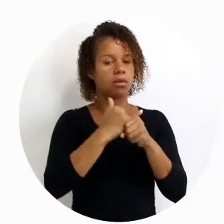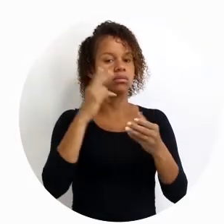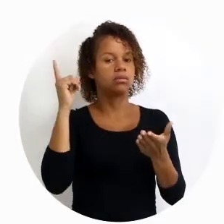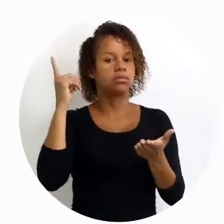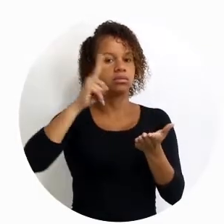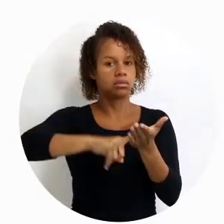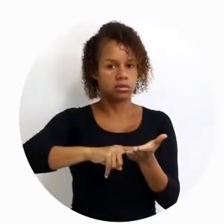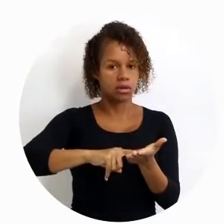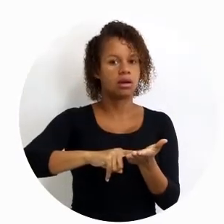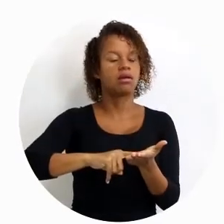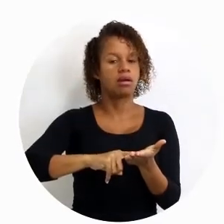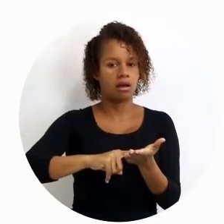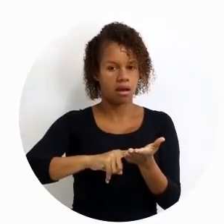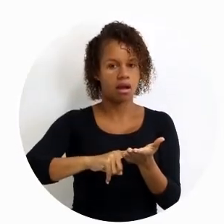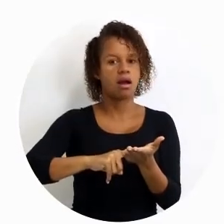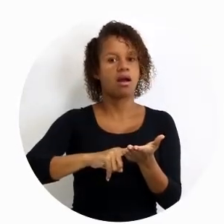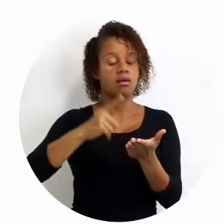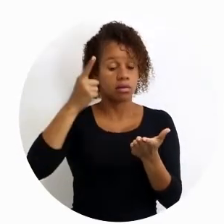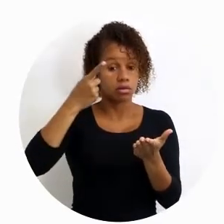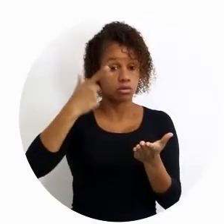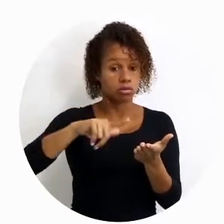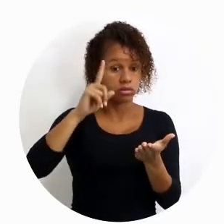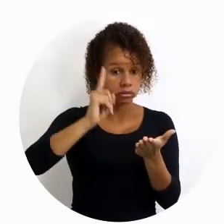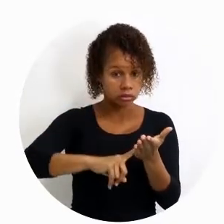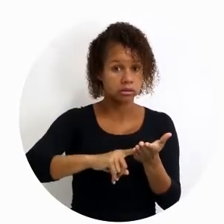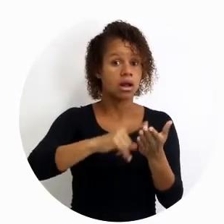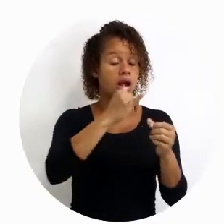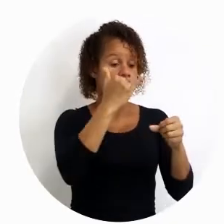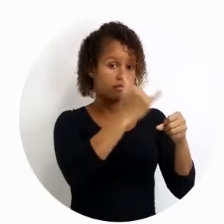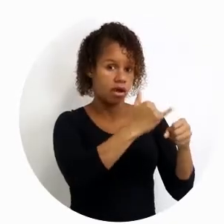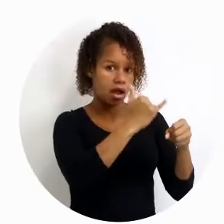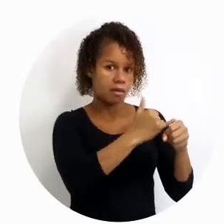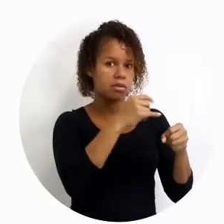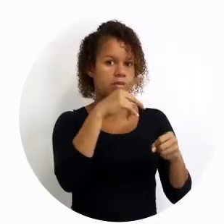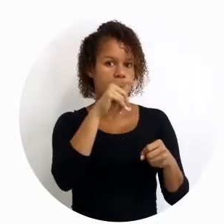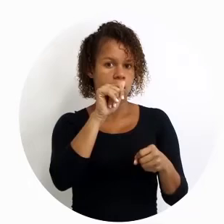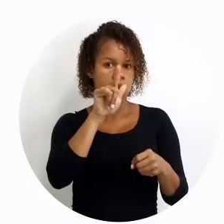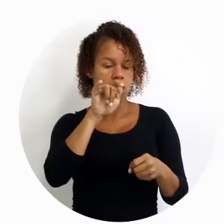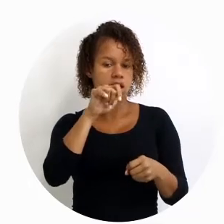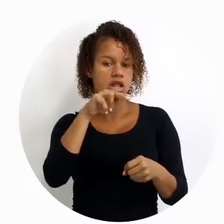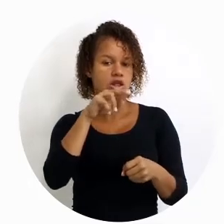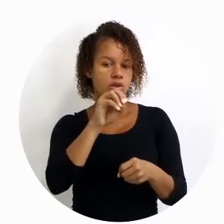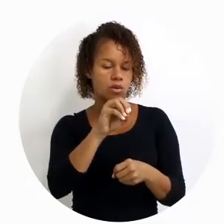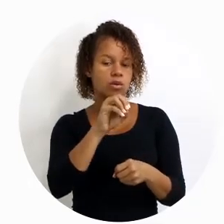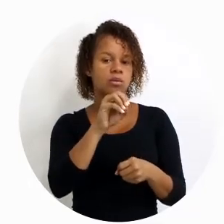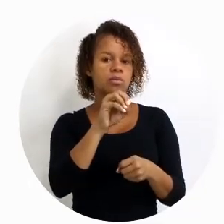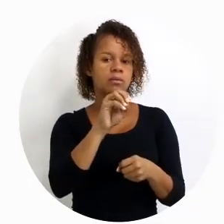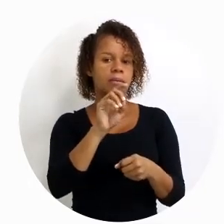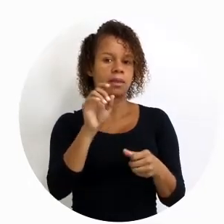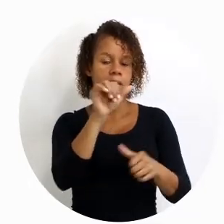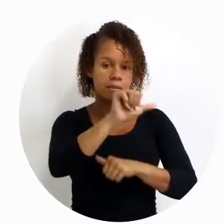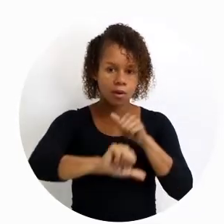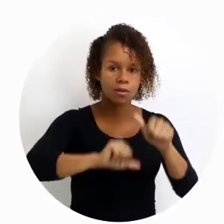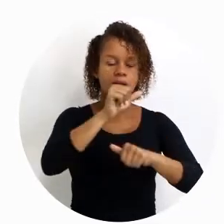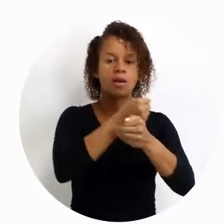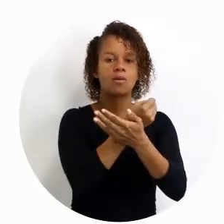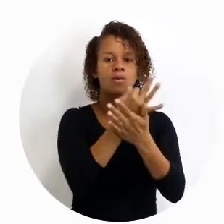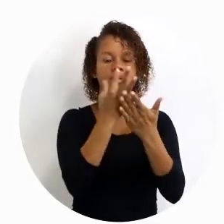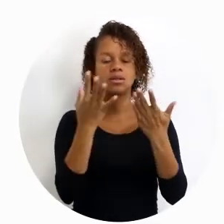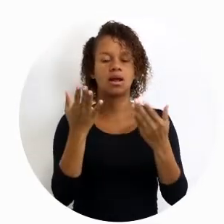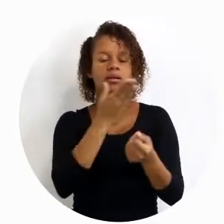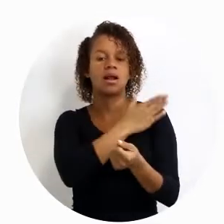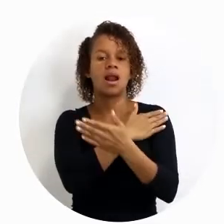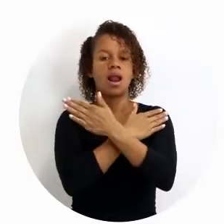de seleção e, posteriormente, clicar novamente na ferramenta de polígono e alterar